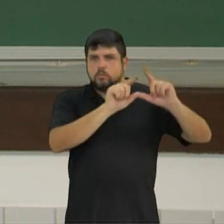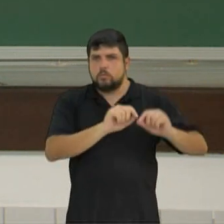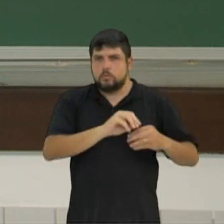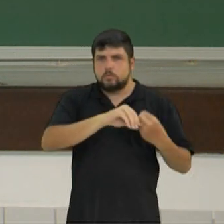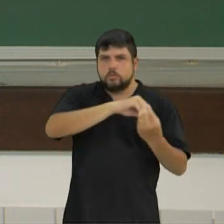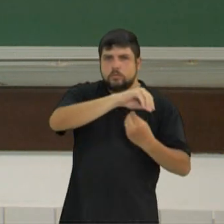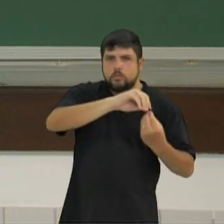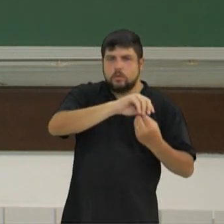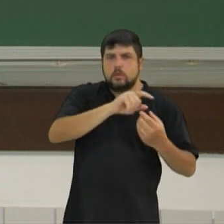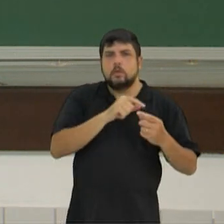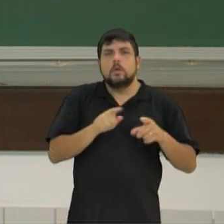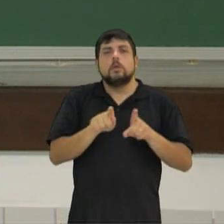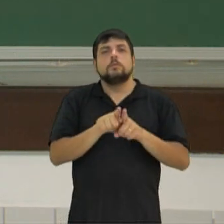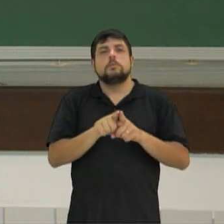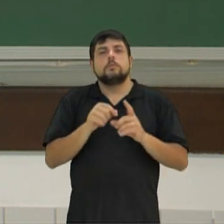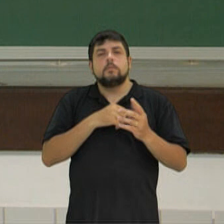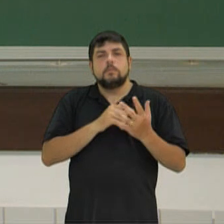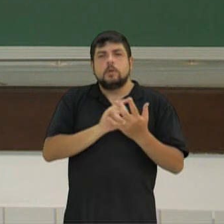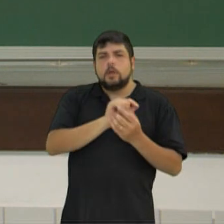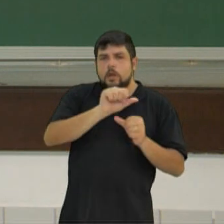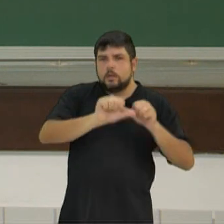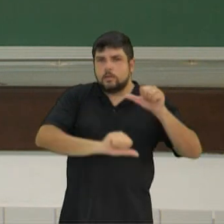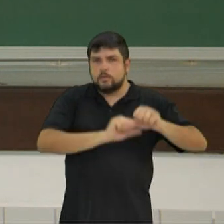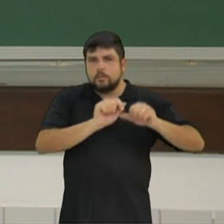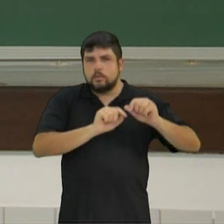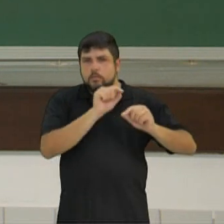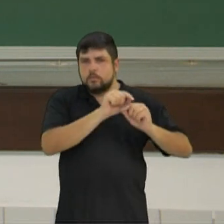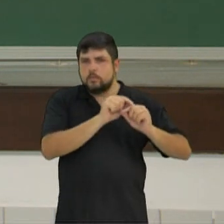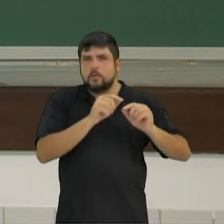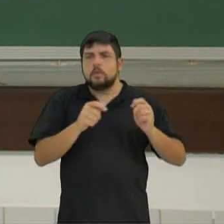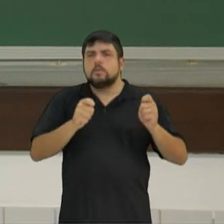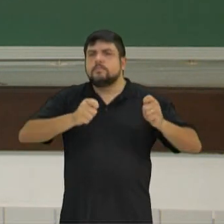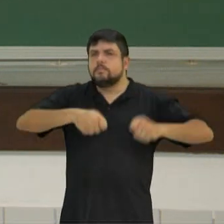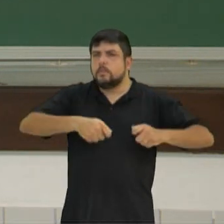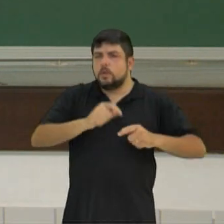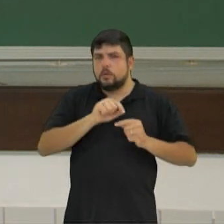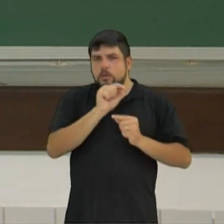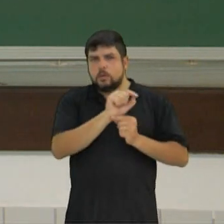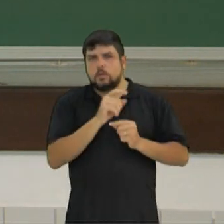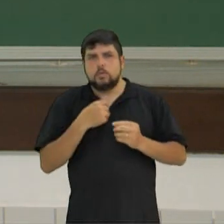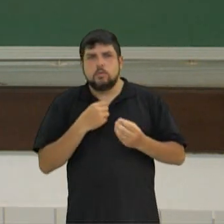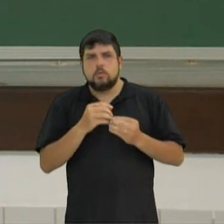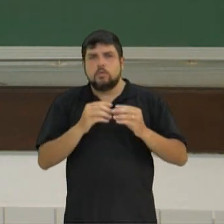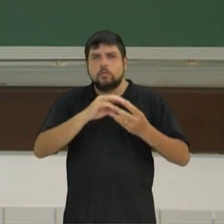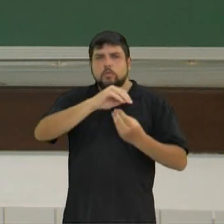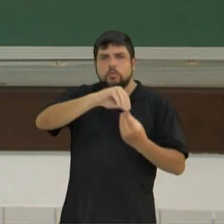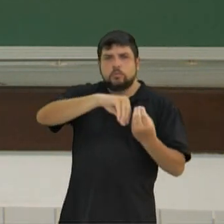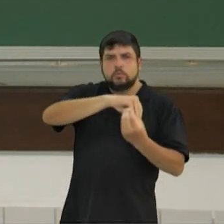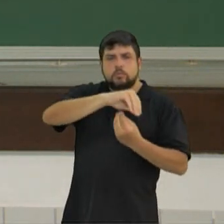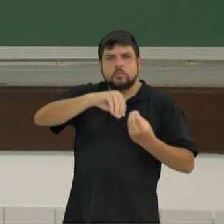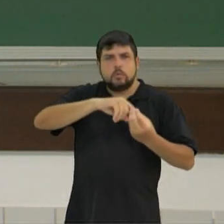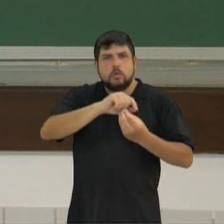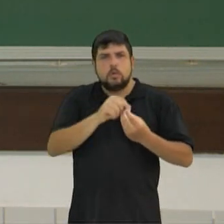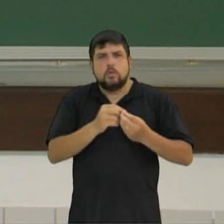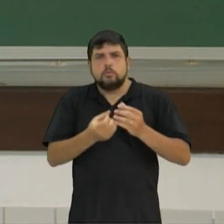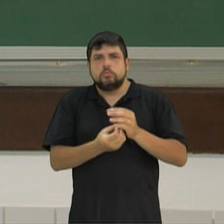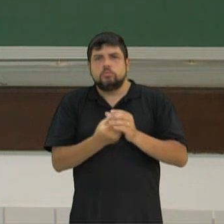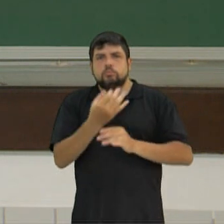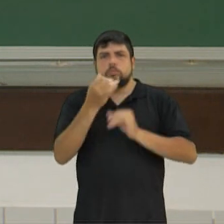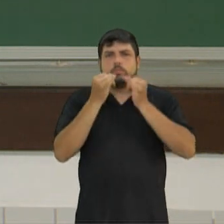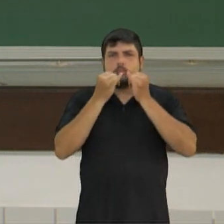das substâncias, e essas modificações de carga dão a possibilidade de que uma reação produza energia